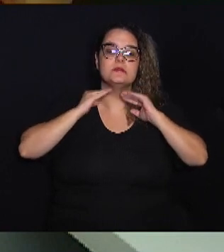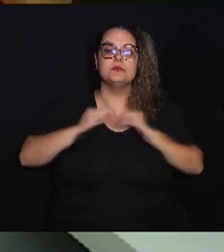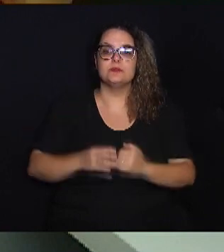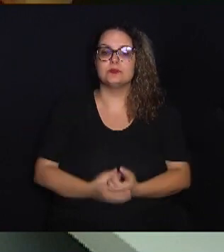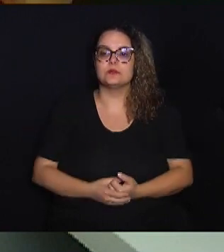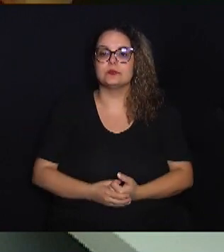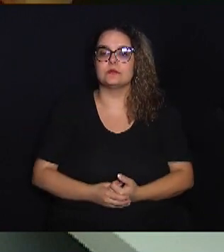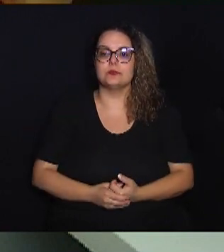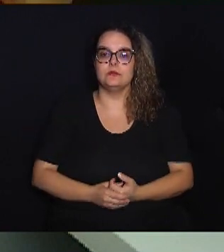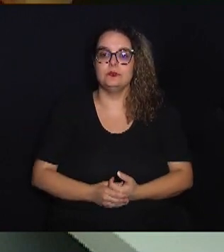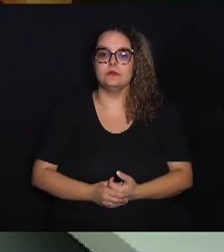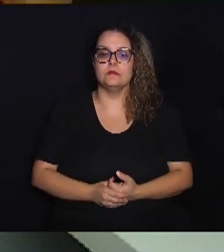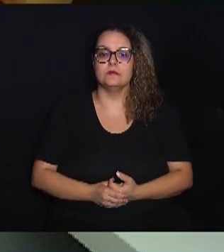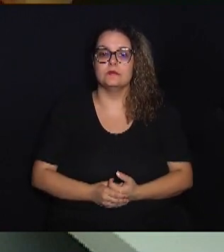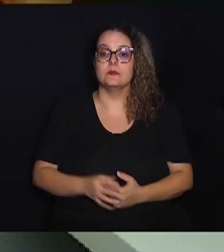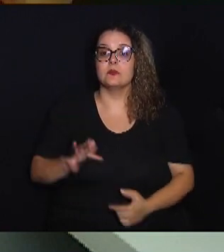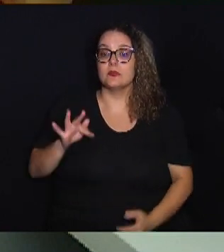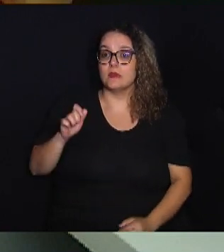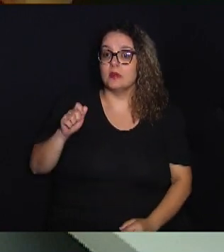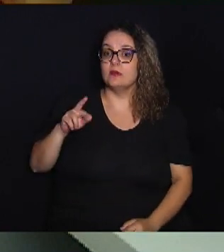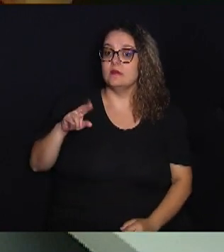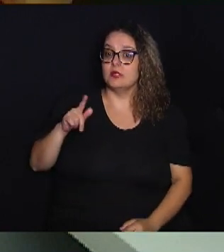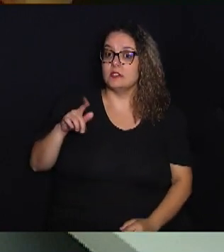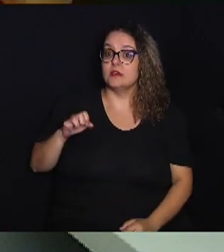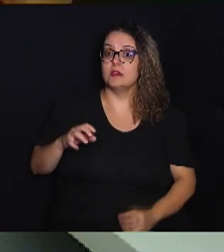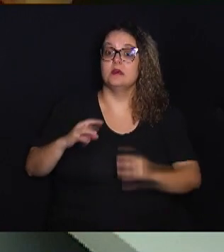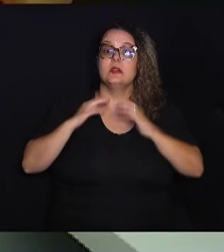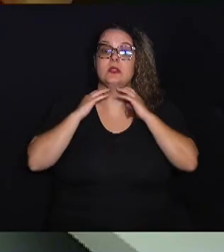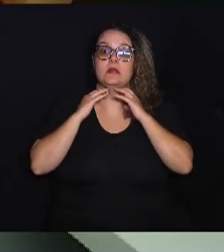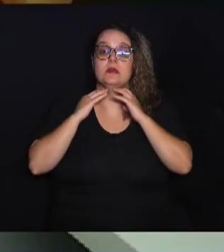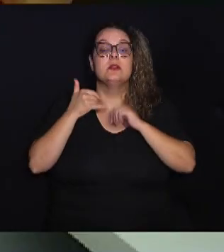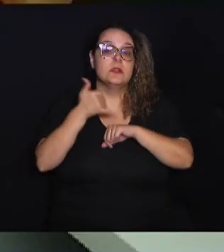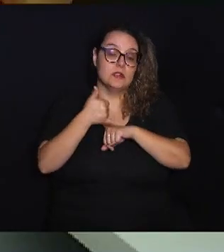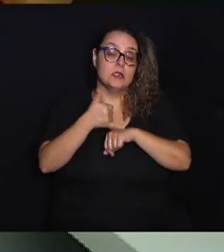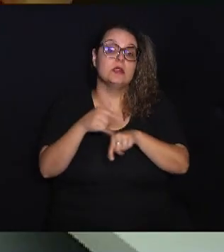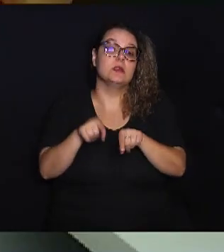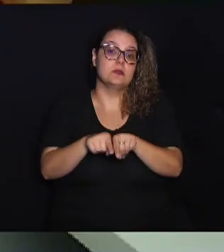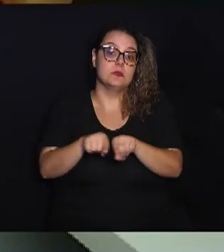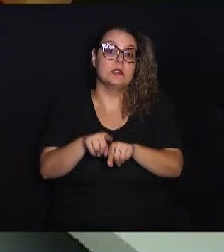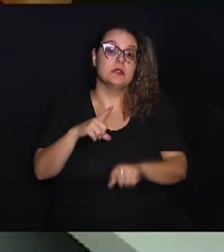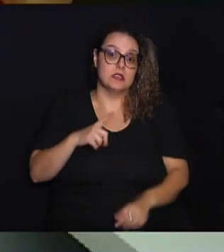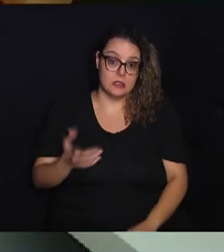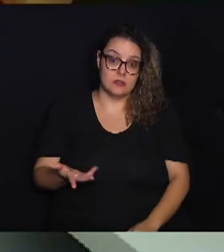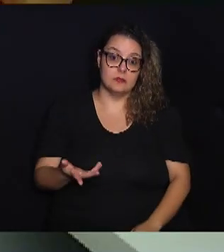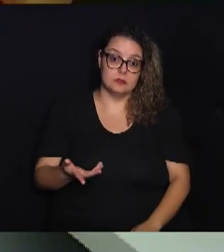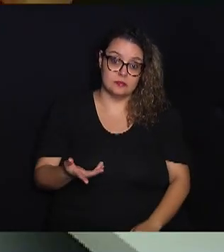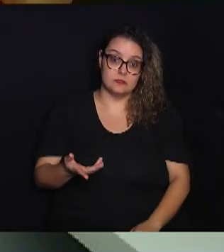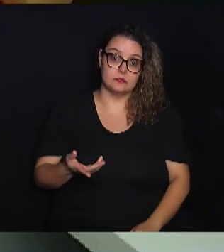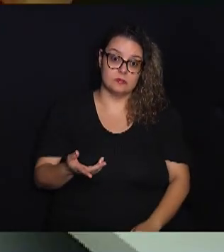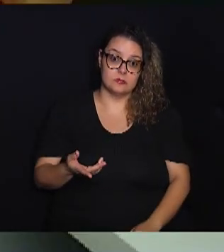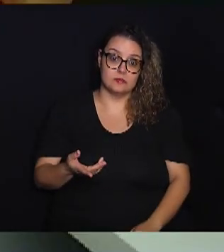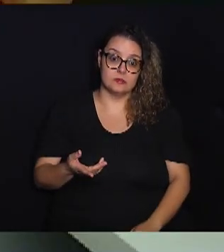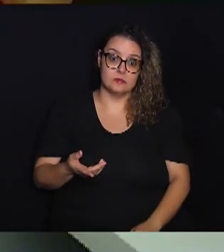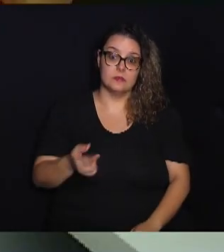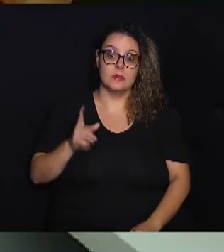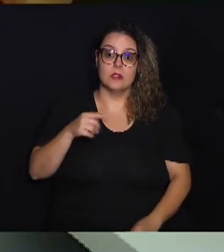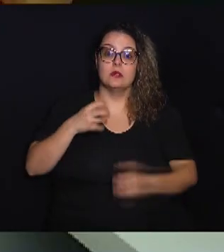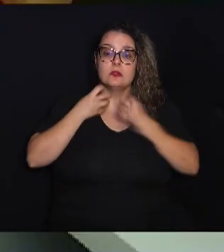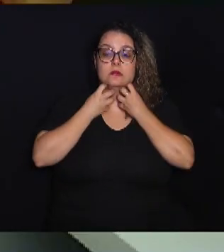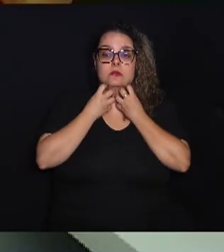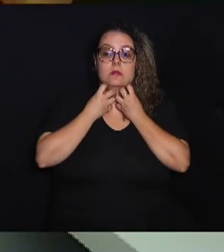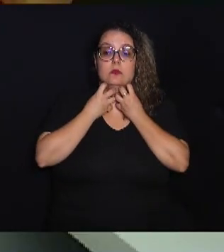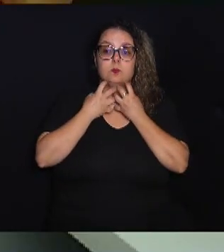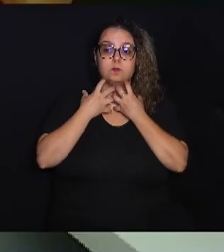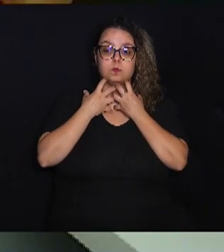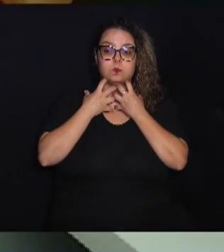os tecidos moles da faringe. Então, esses tecidos também acumulam gordura. E aí a gente tem um inchamento, entre